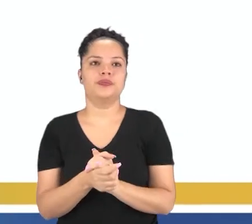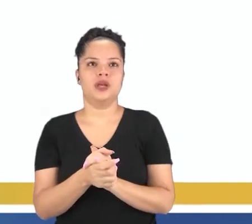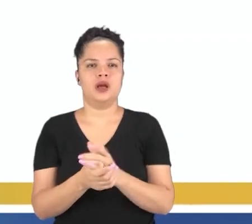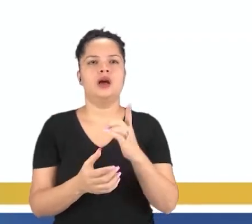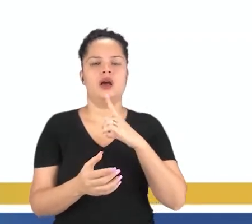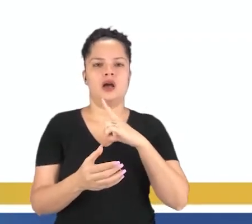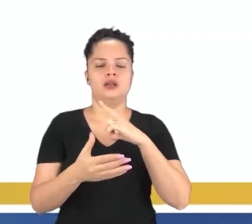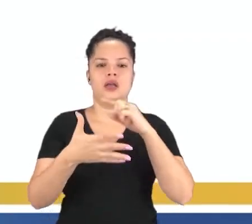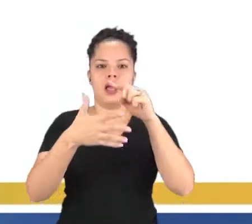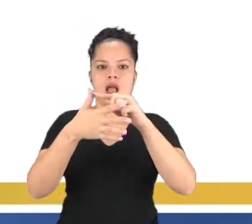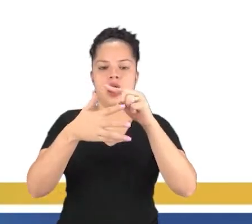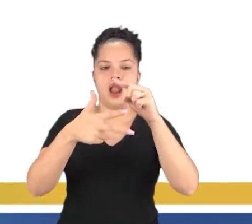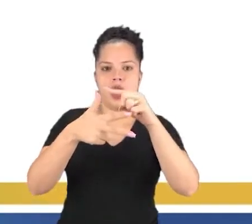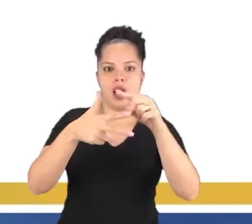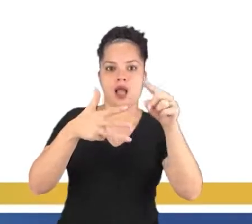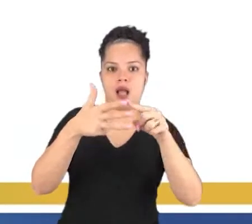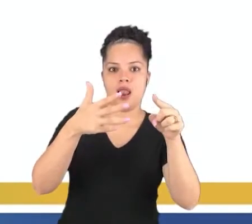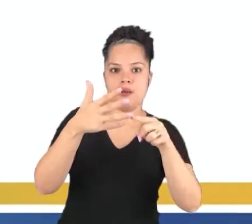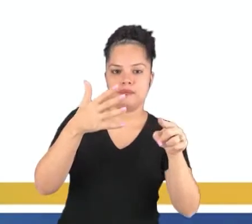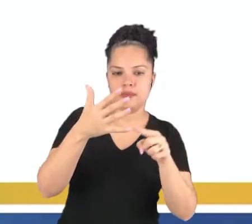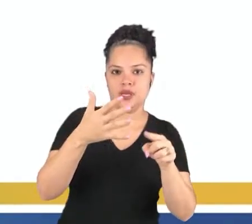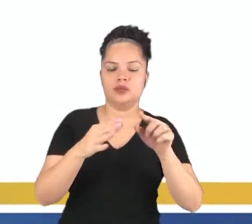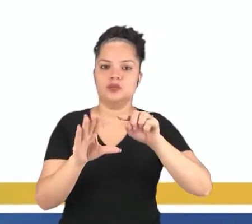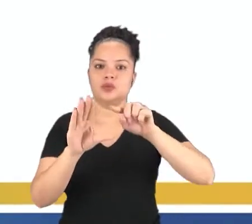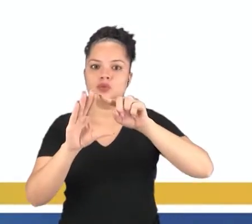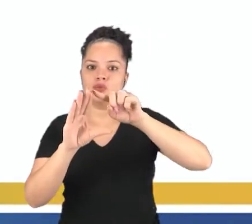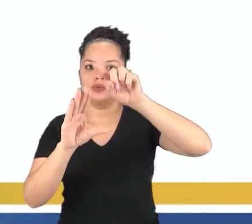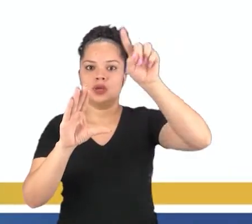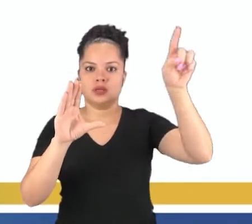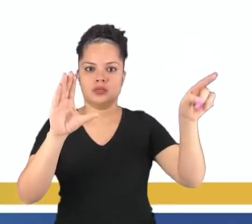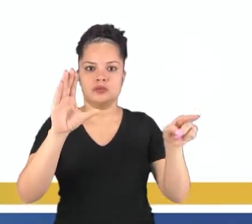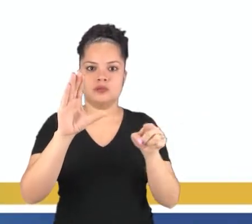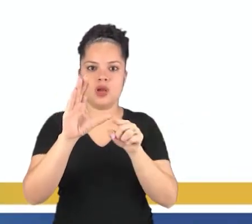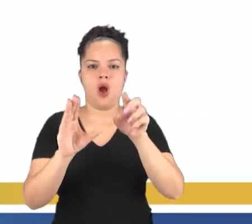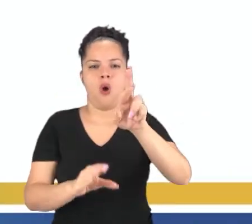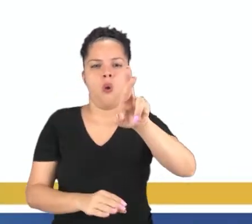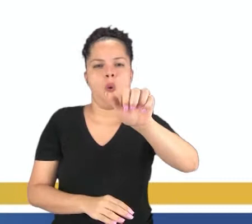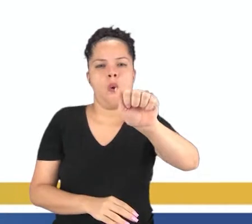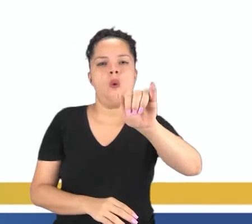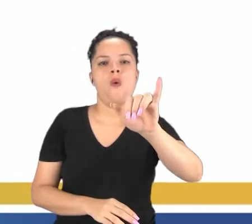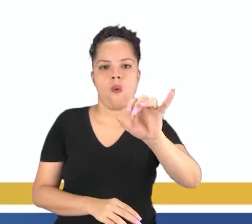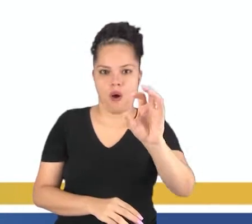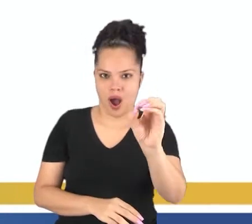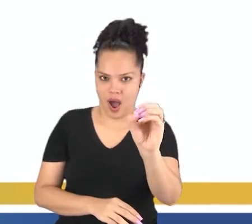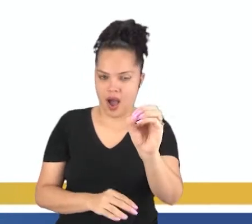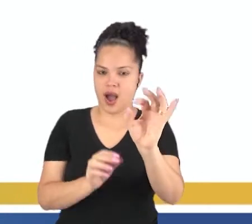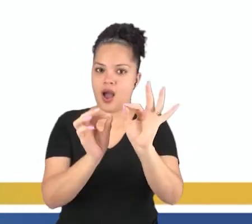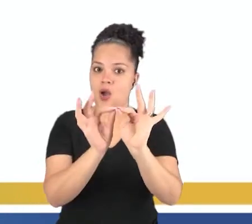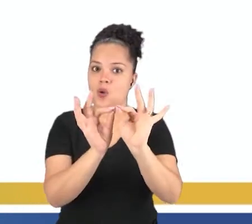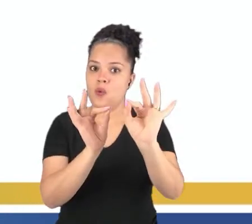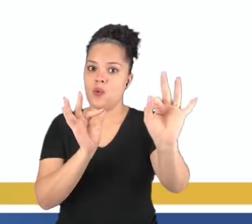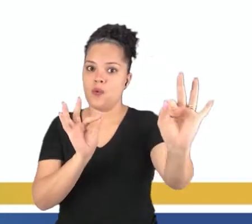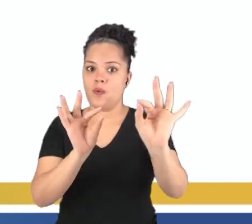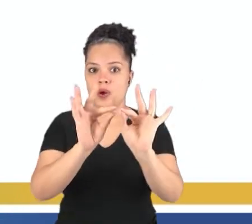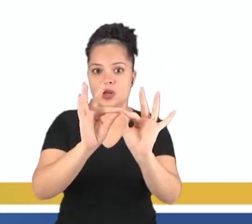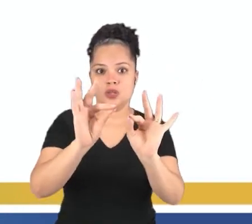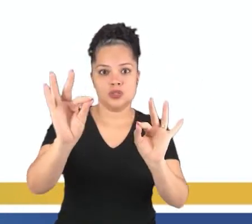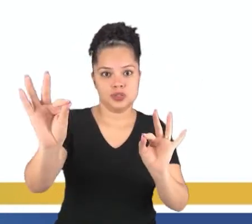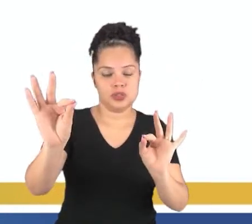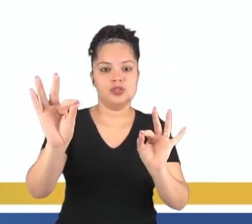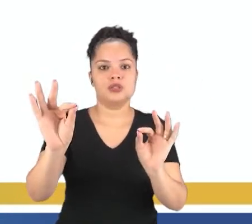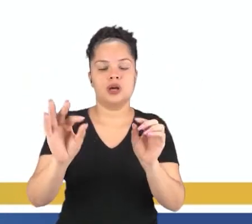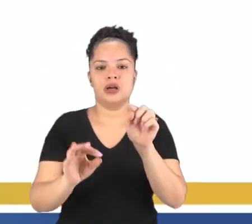Elementos de uma circunferência. Então, gente, o raio de uma circunferência é a distância de qualquer um dos